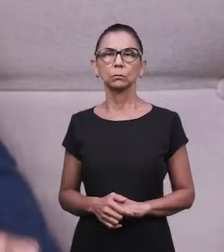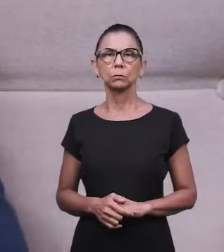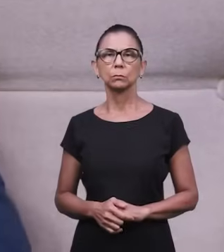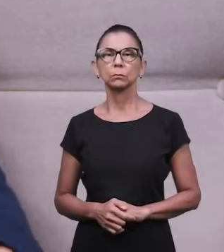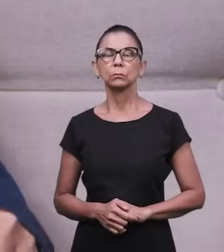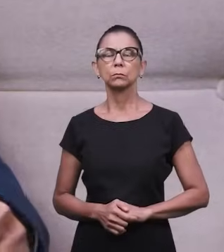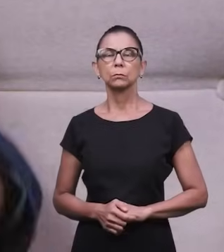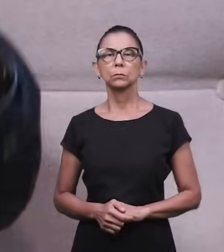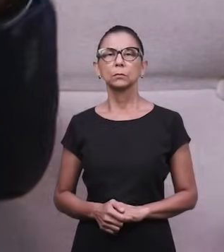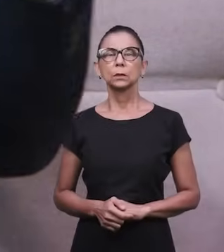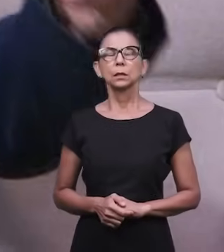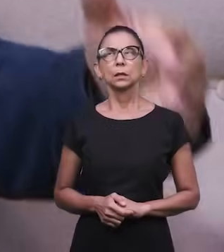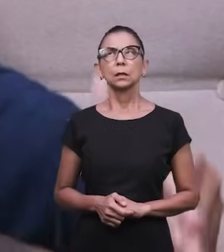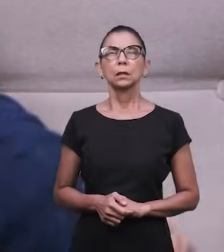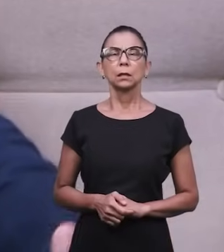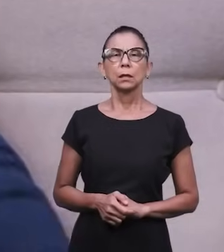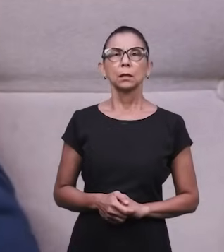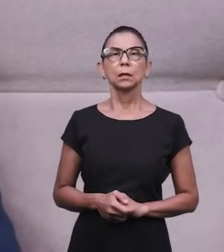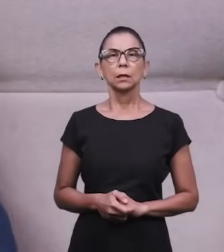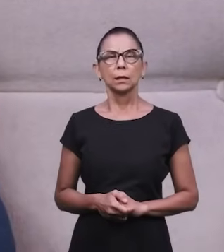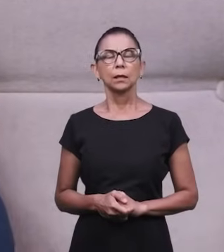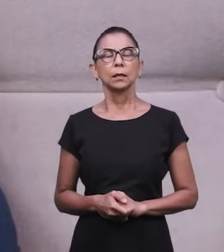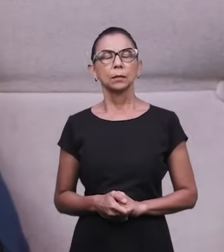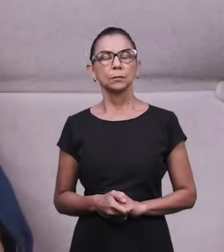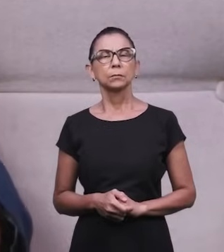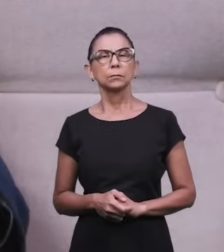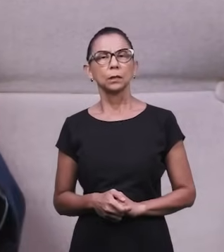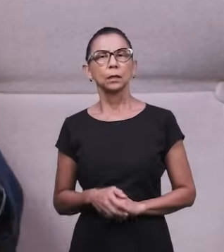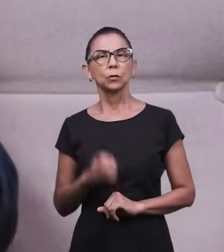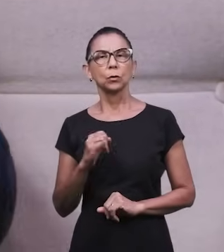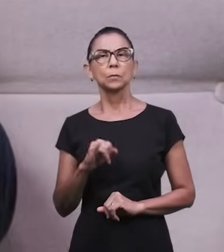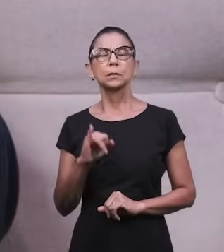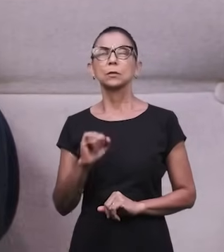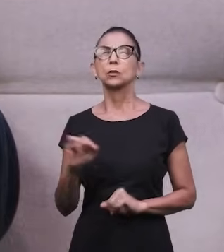do Manaim. Glória a Jesus. Cantando os louvores juntos,